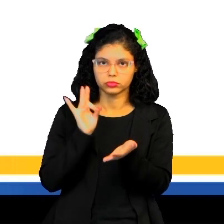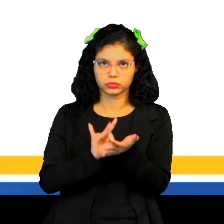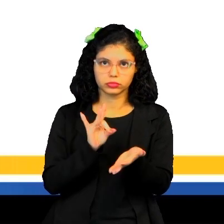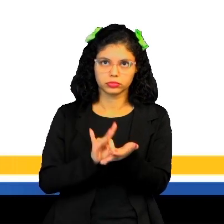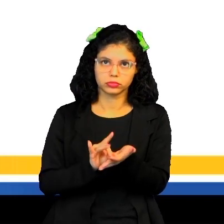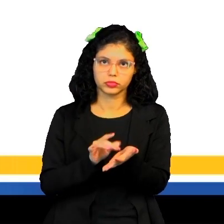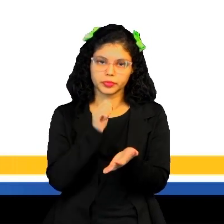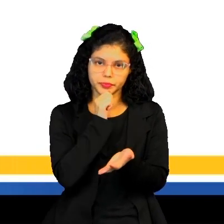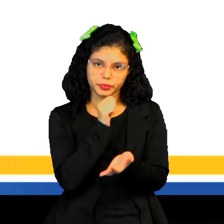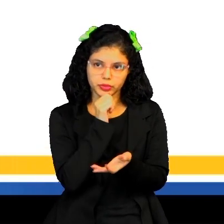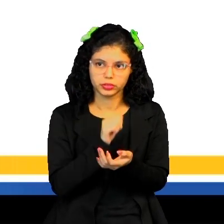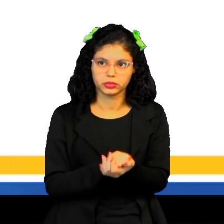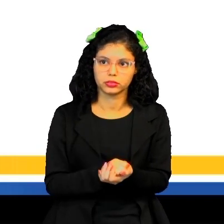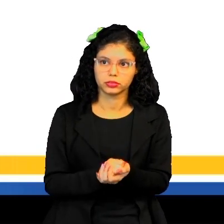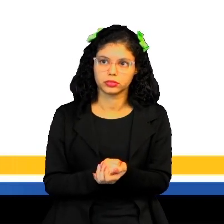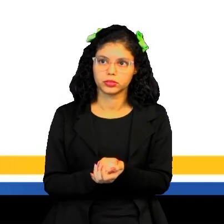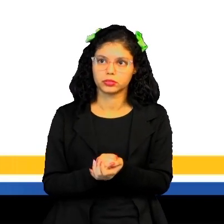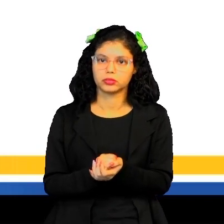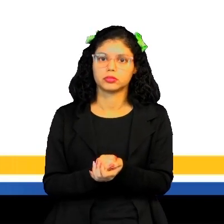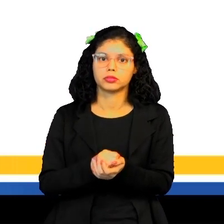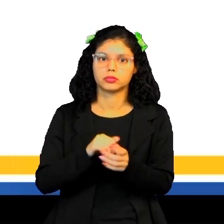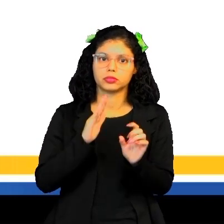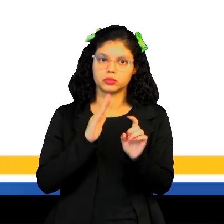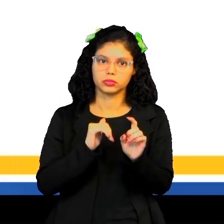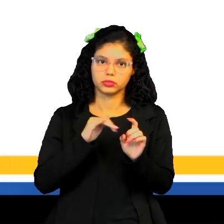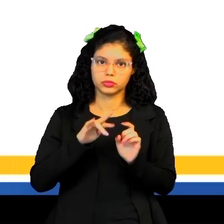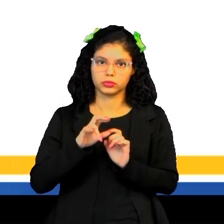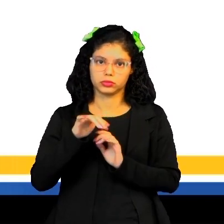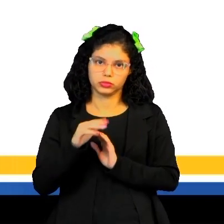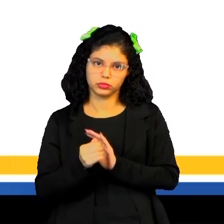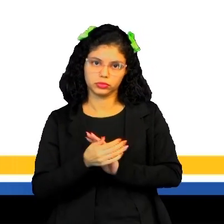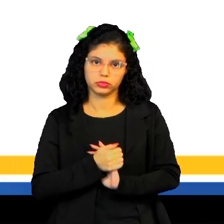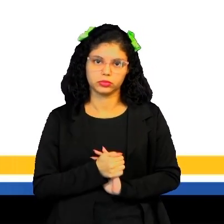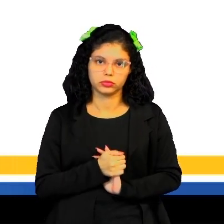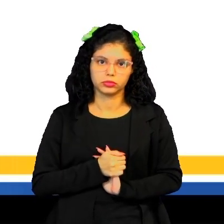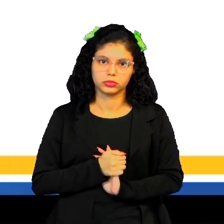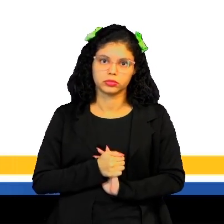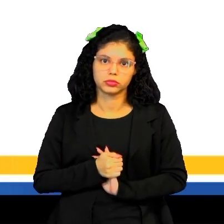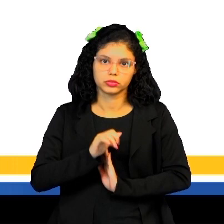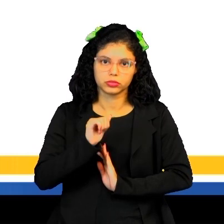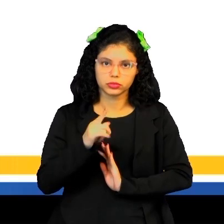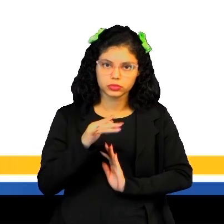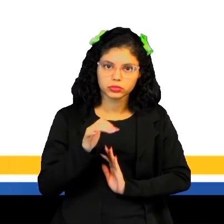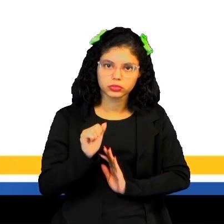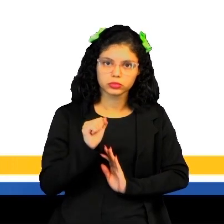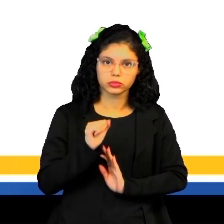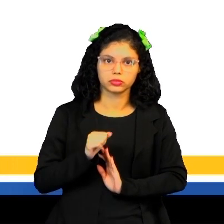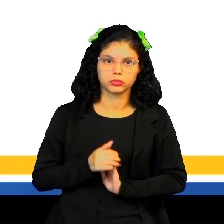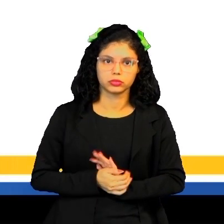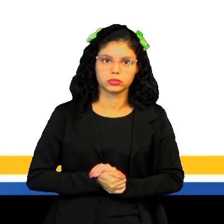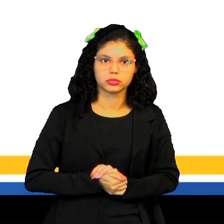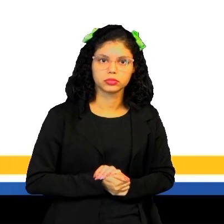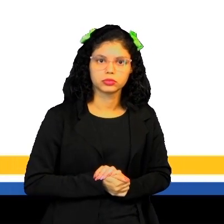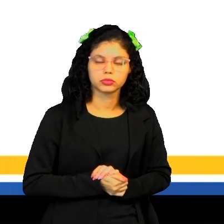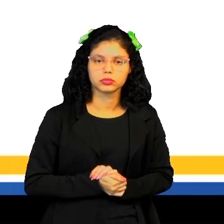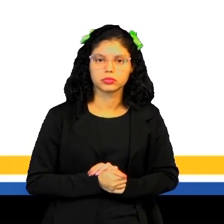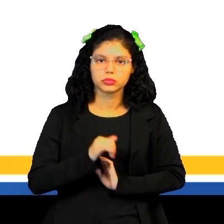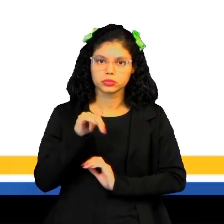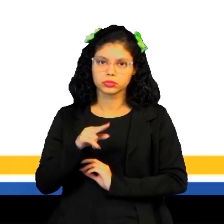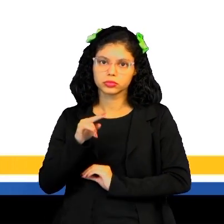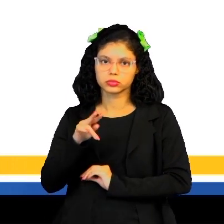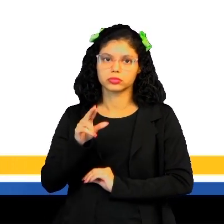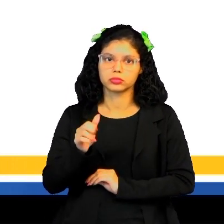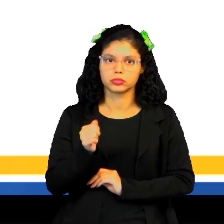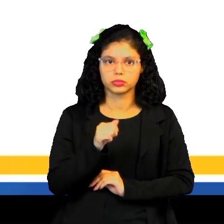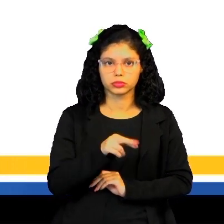verdades reveladas, né, e transcendentes do misticismo, as apócrifas, né, essas previsões e inatas